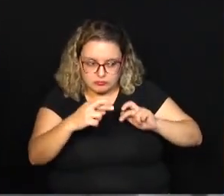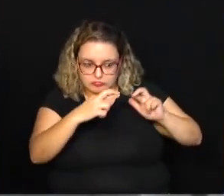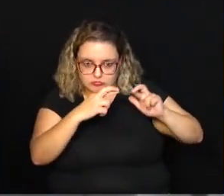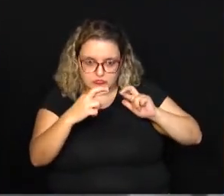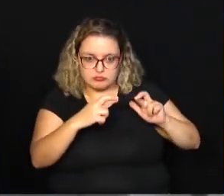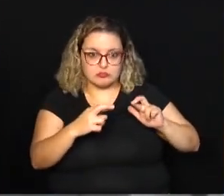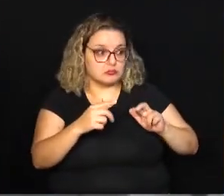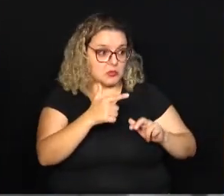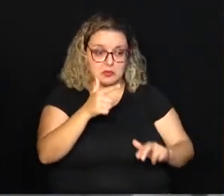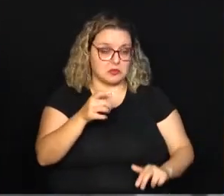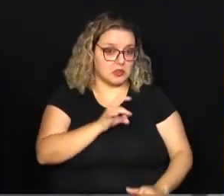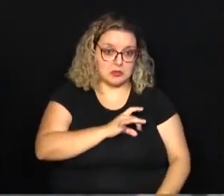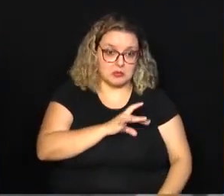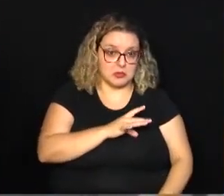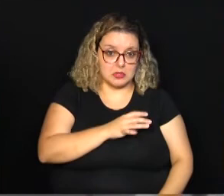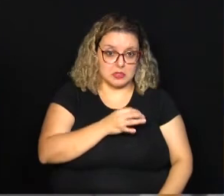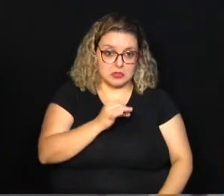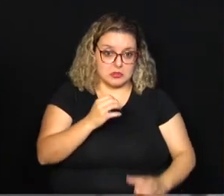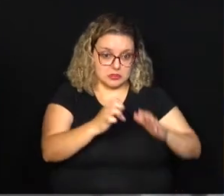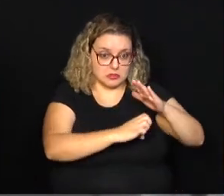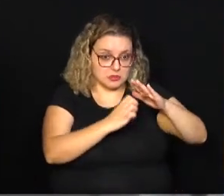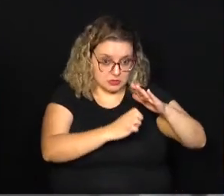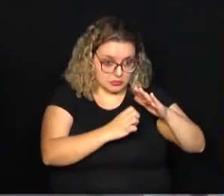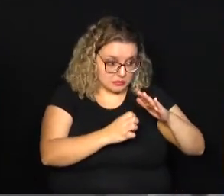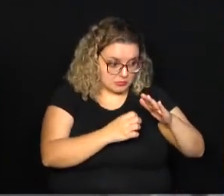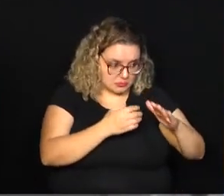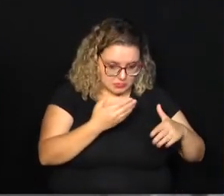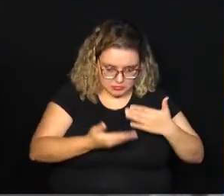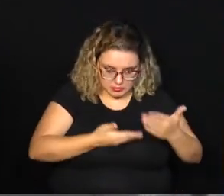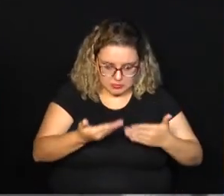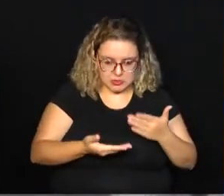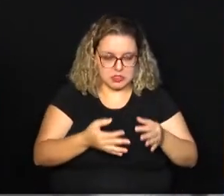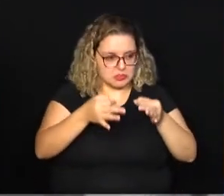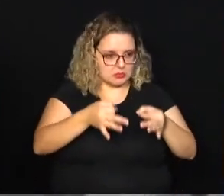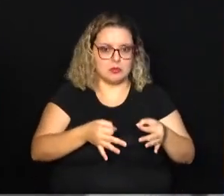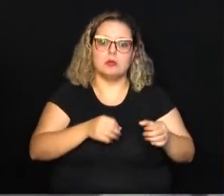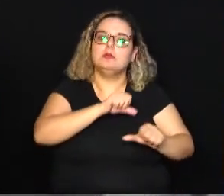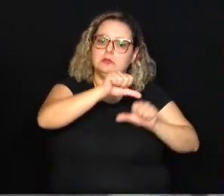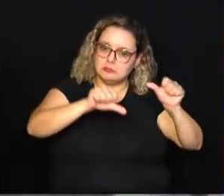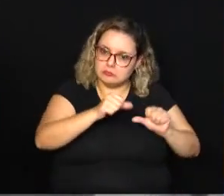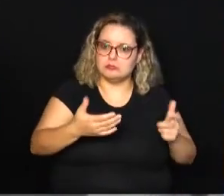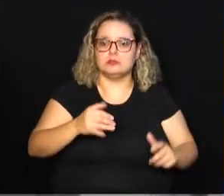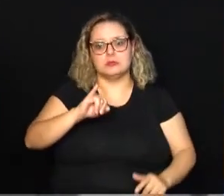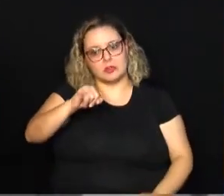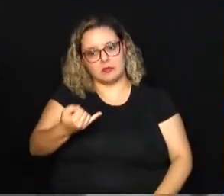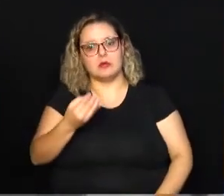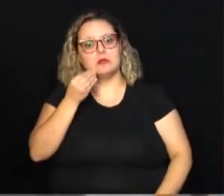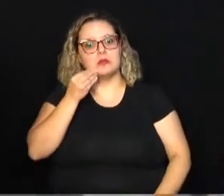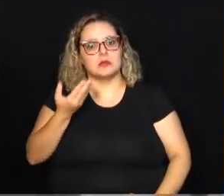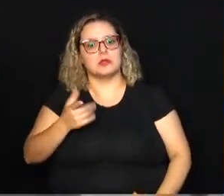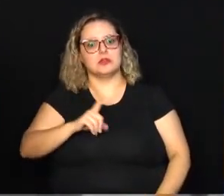empresa começar a não prestar serviço bom, troca essa empresa. Essa vantagem a gente tem.